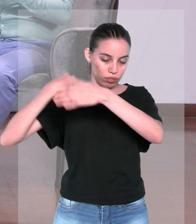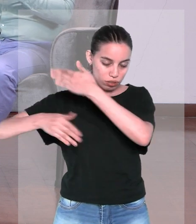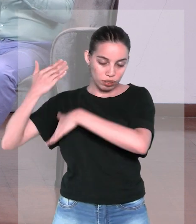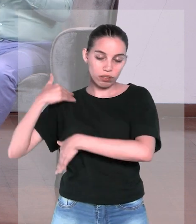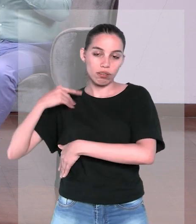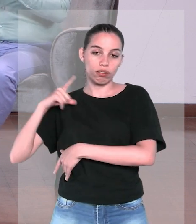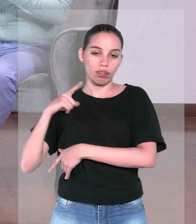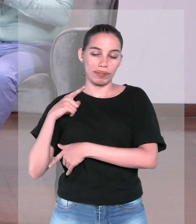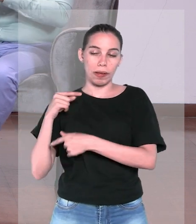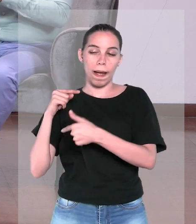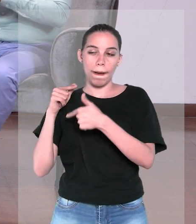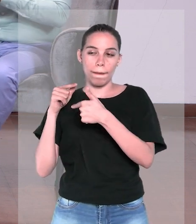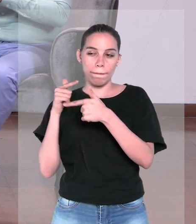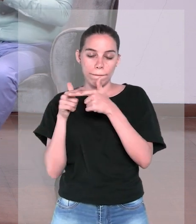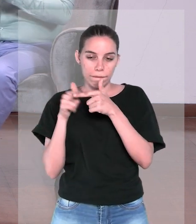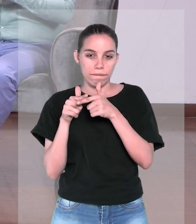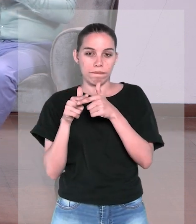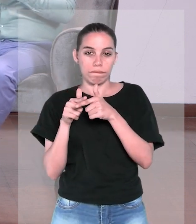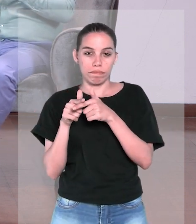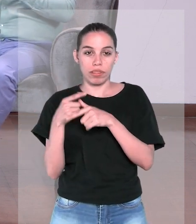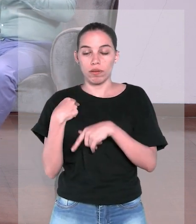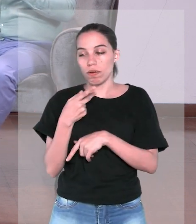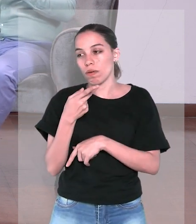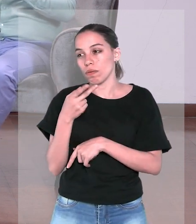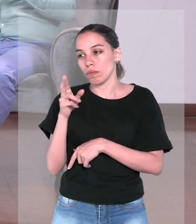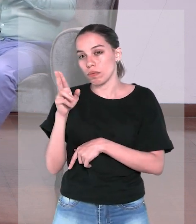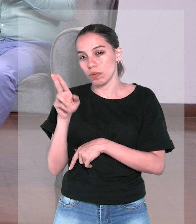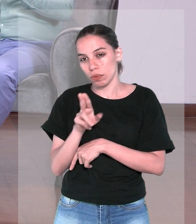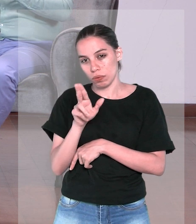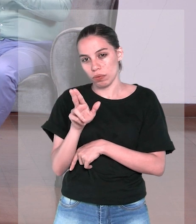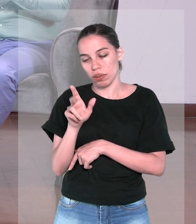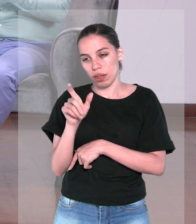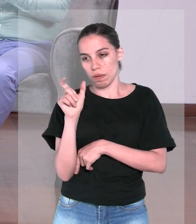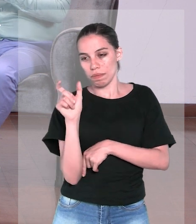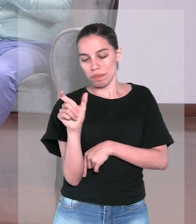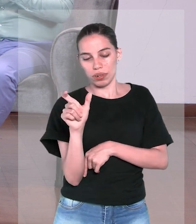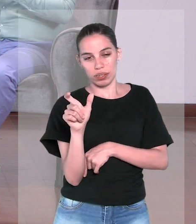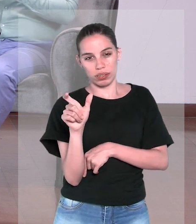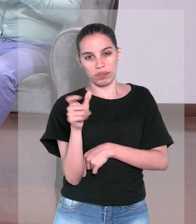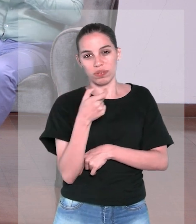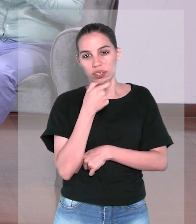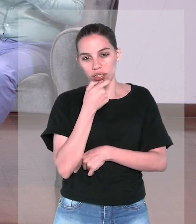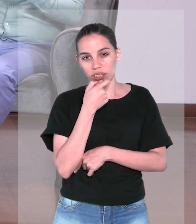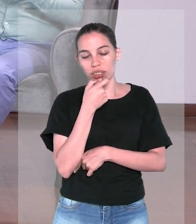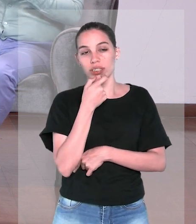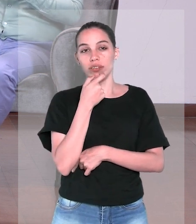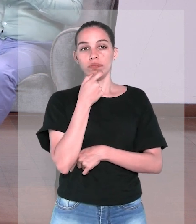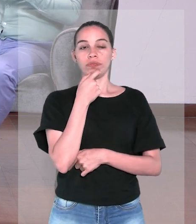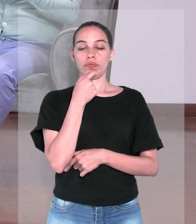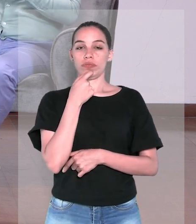os produtores da geração do quarto. A geração do quarto, ela não nasceu do acaso, ela nasce de